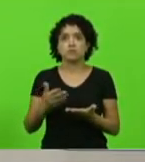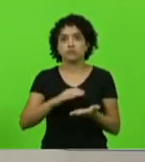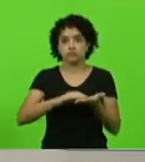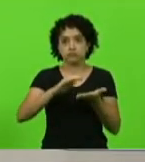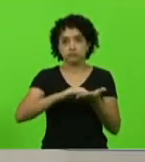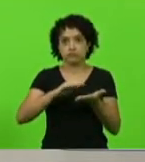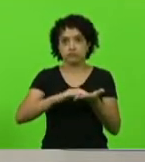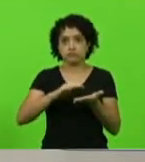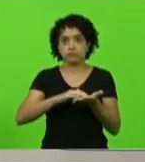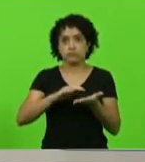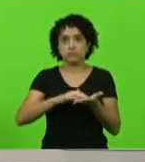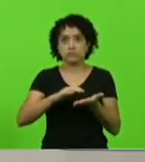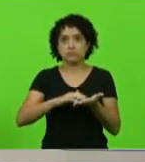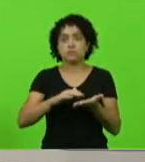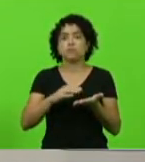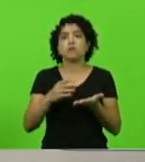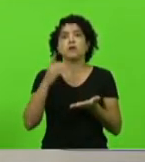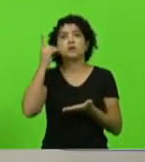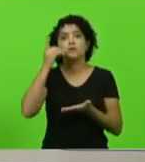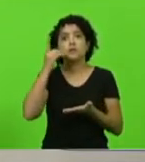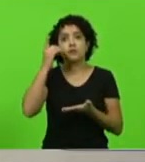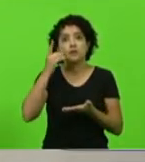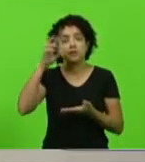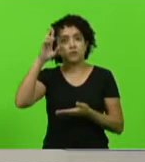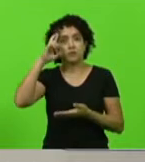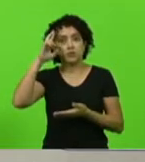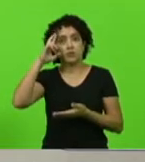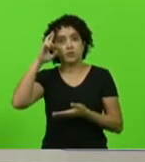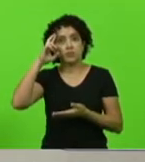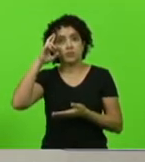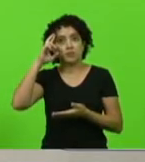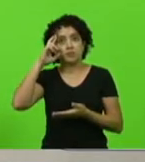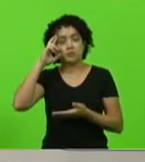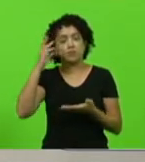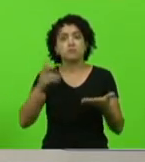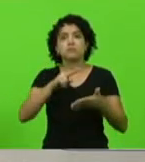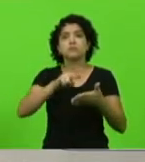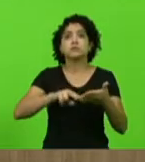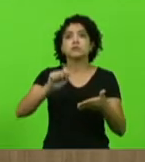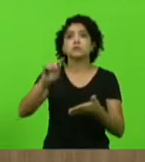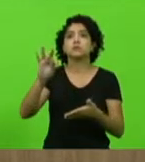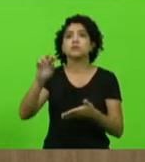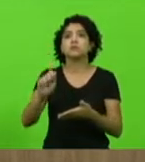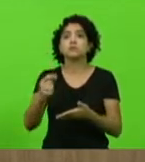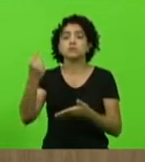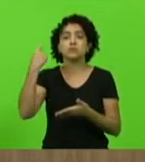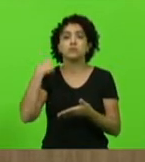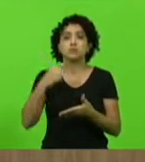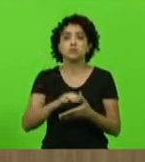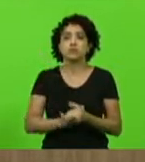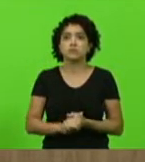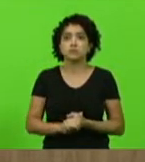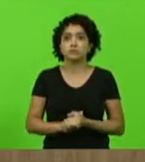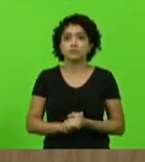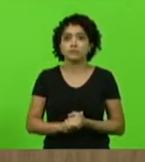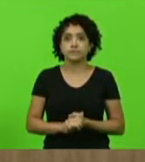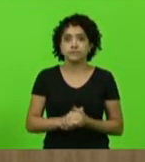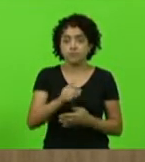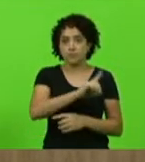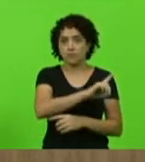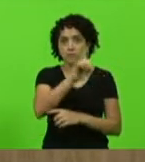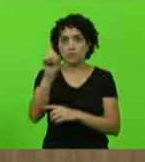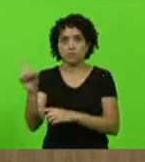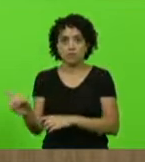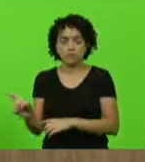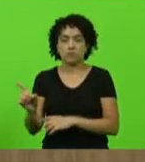deputado Ricardo Alba, para proceder à leitura da ata da última sessão. Bom dia, senhor